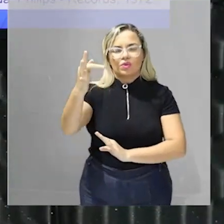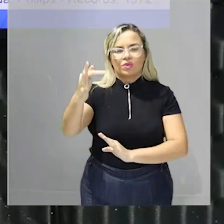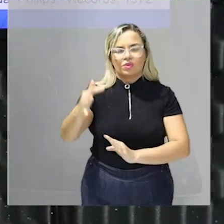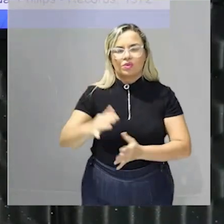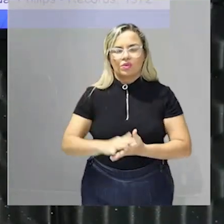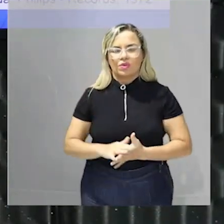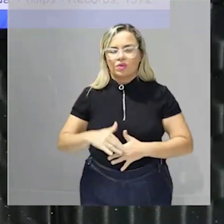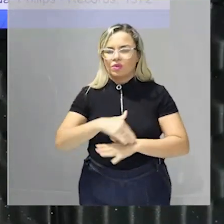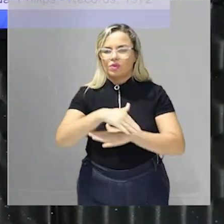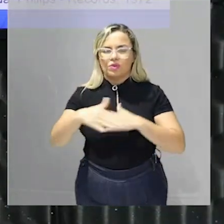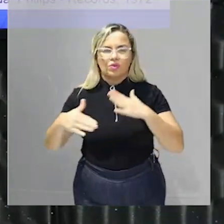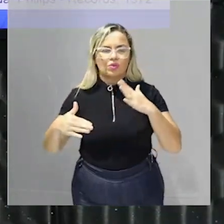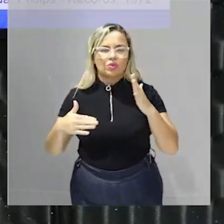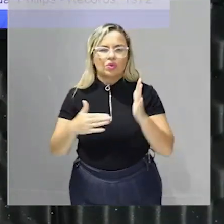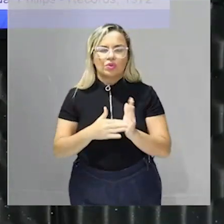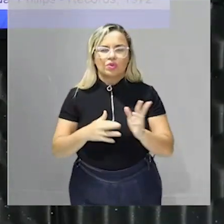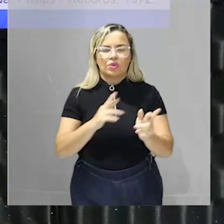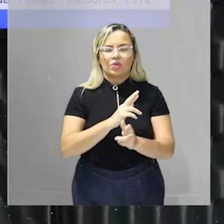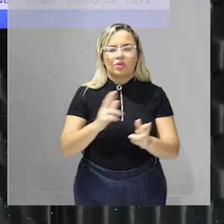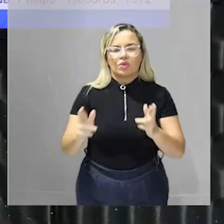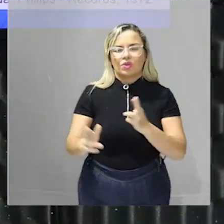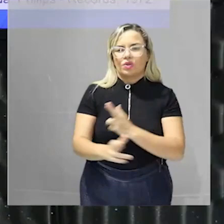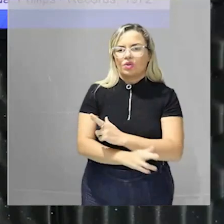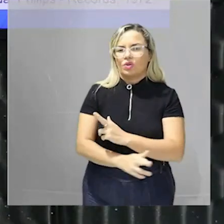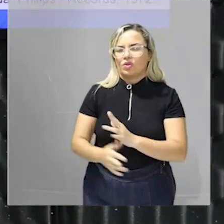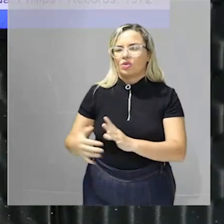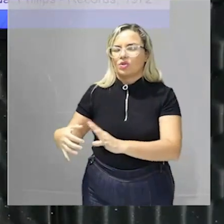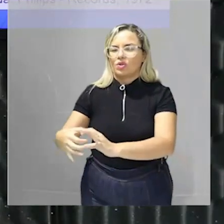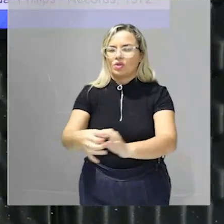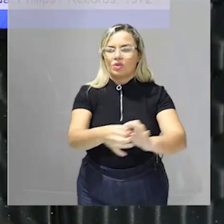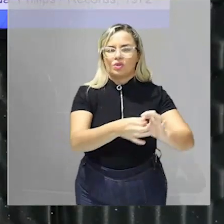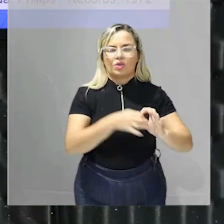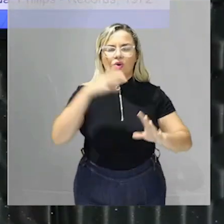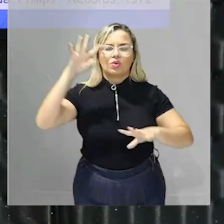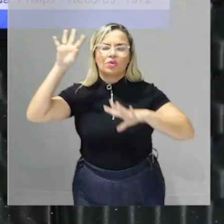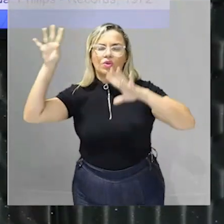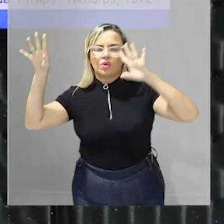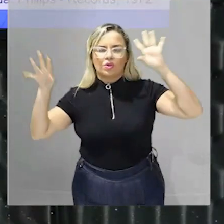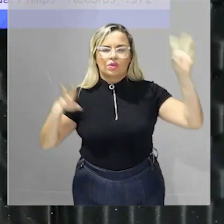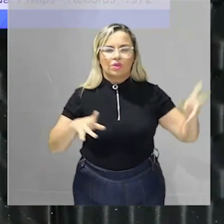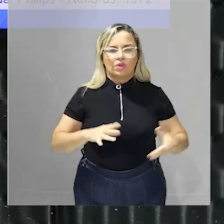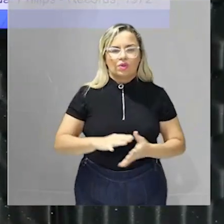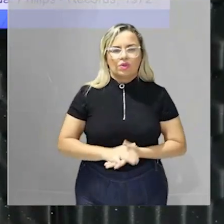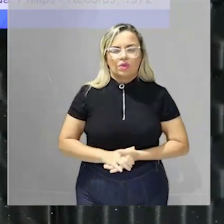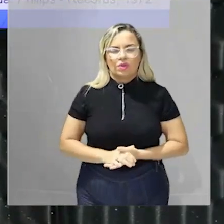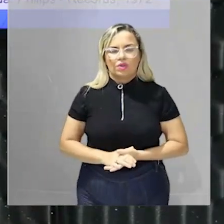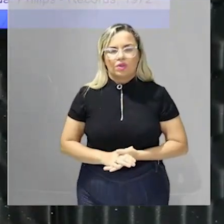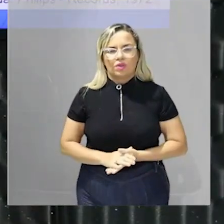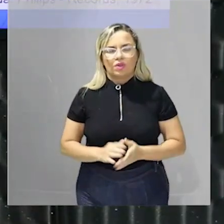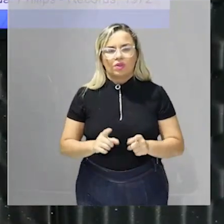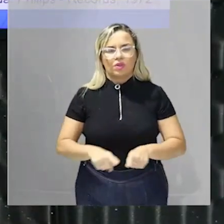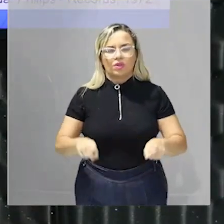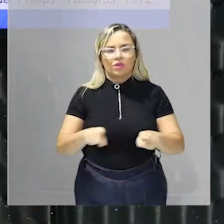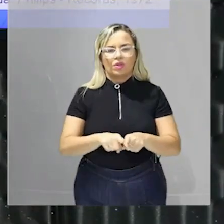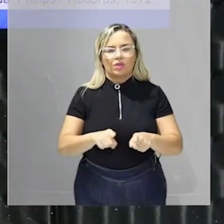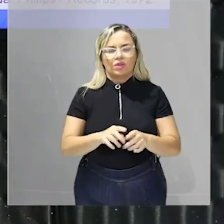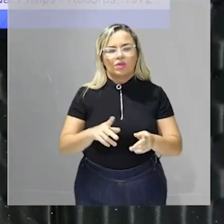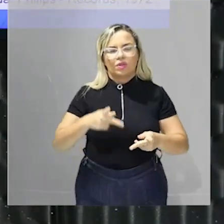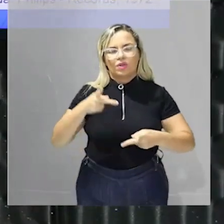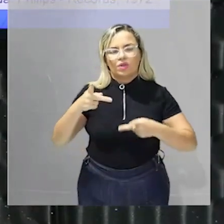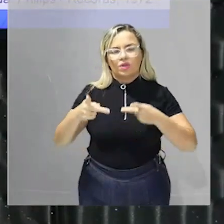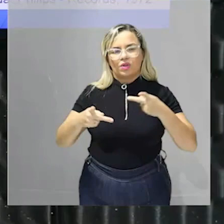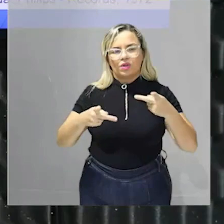para tudo que nos envolve, para todos os nossos sonhos. Ela coloca também, né, fala sobre uma grande